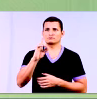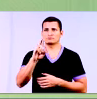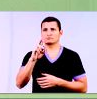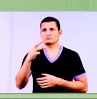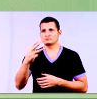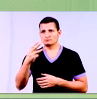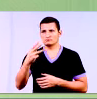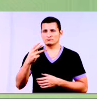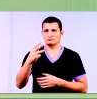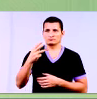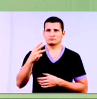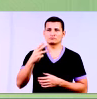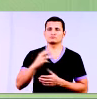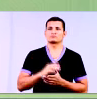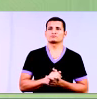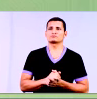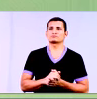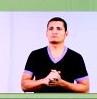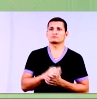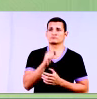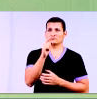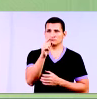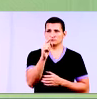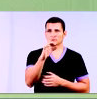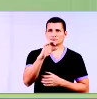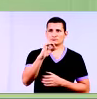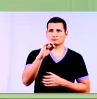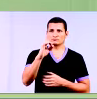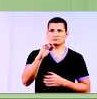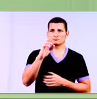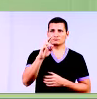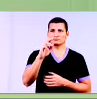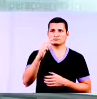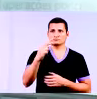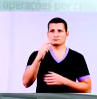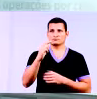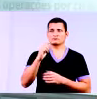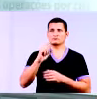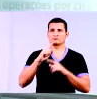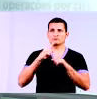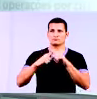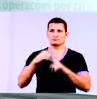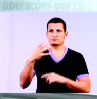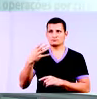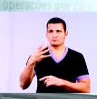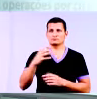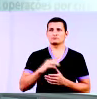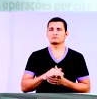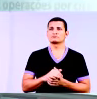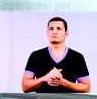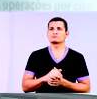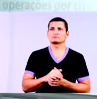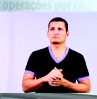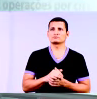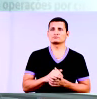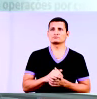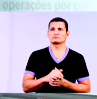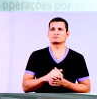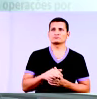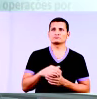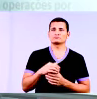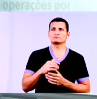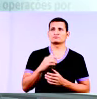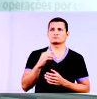multiplica por 4, esse aqui multiplica por 8. Isso significa o quê? Que a cada ciclo de clock, a memória consegue levar